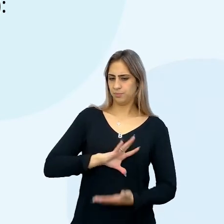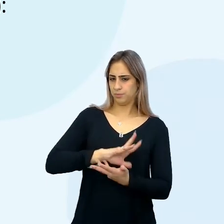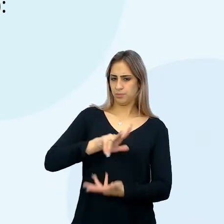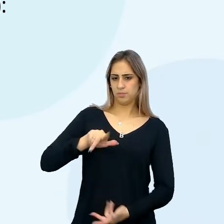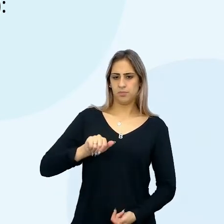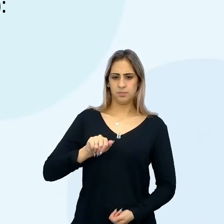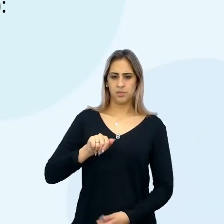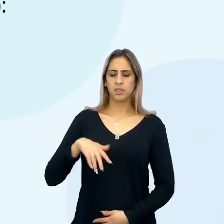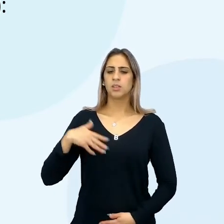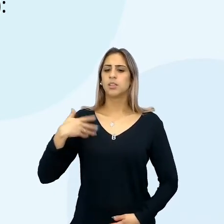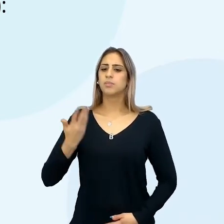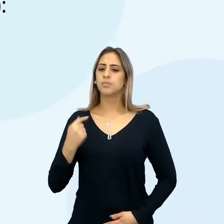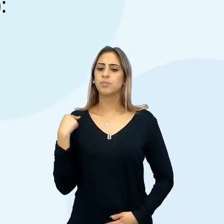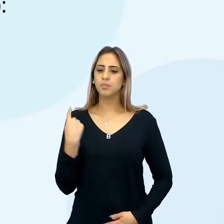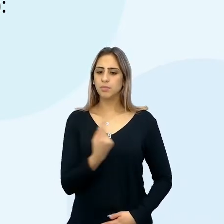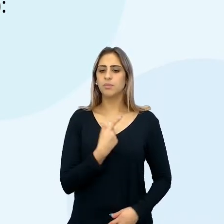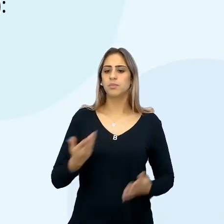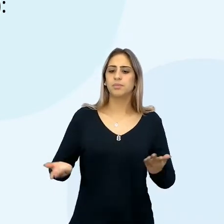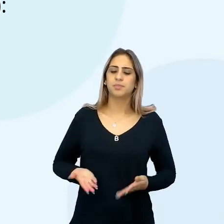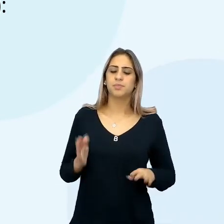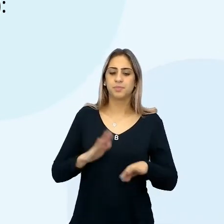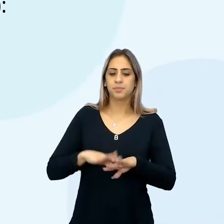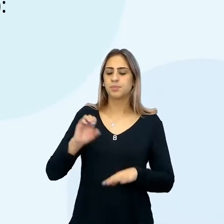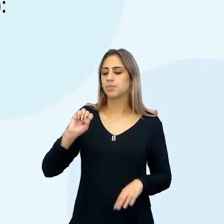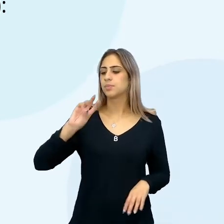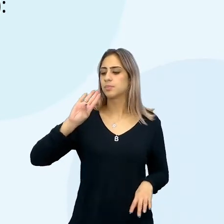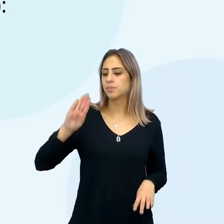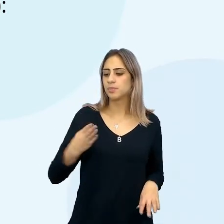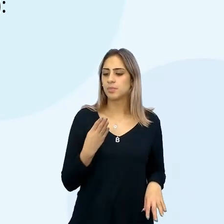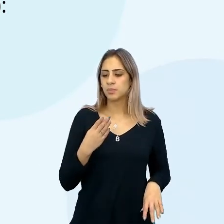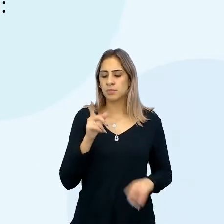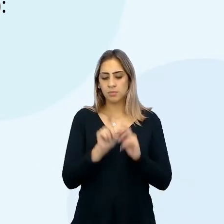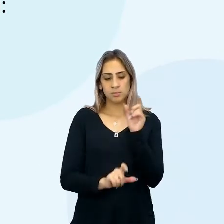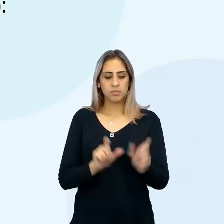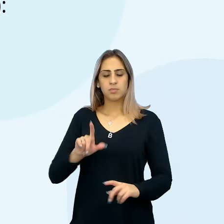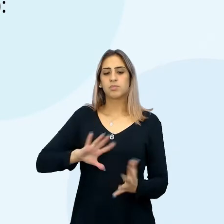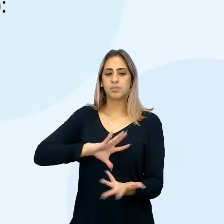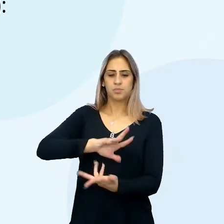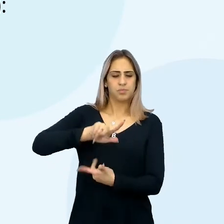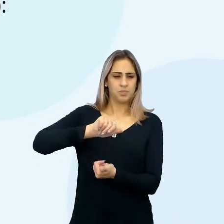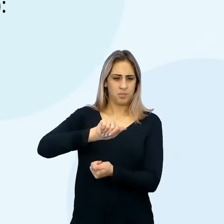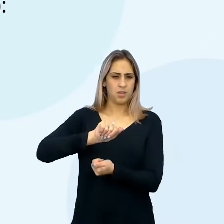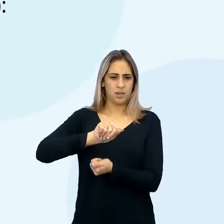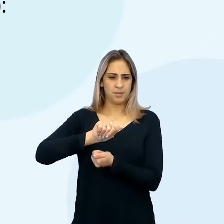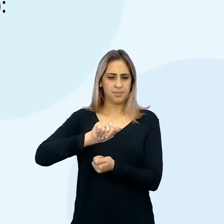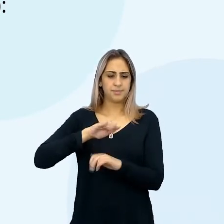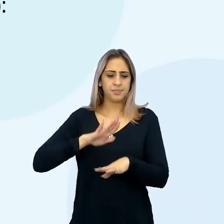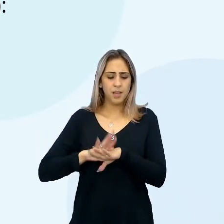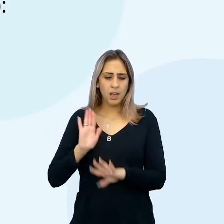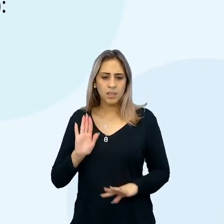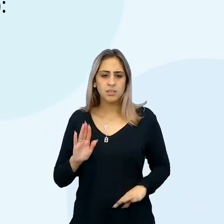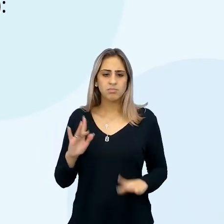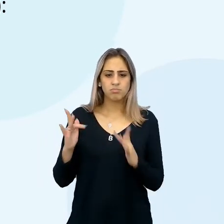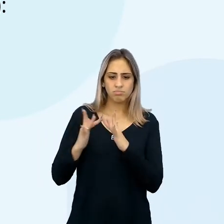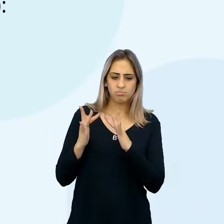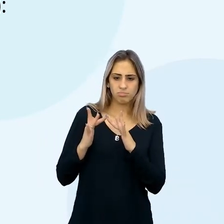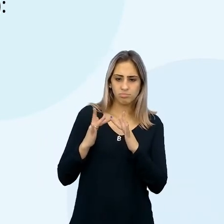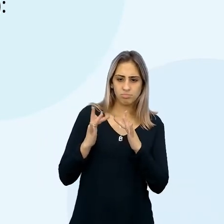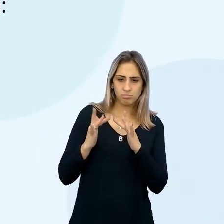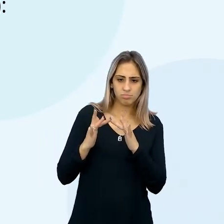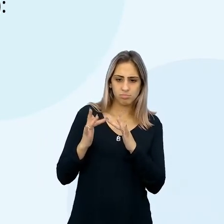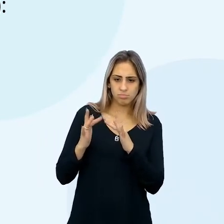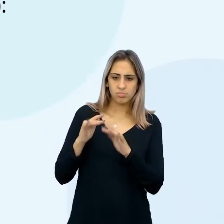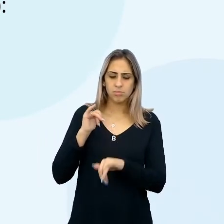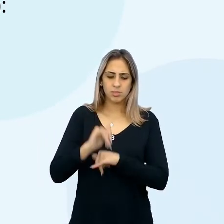né? Então, nós somos hoje mais de 8 bilhões de indivíduos no planeta, mas plenamente conectados, né,